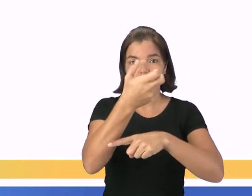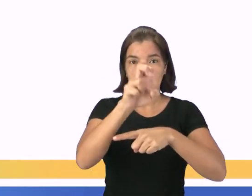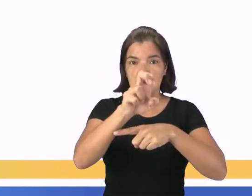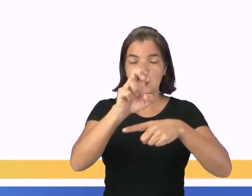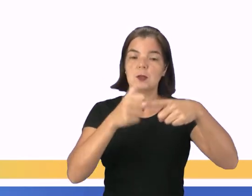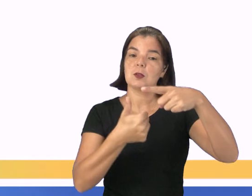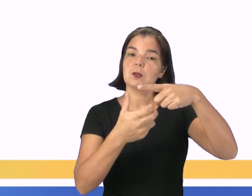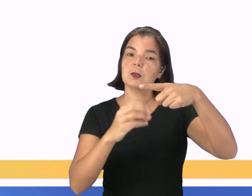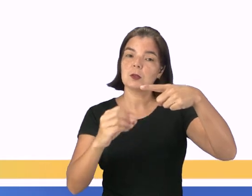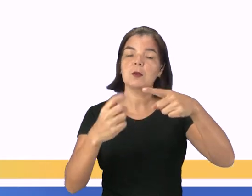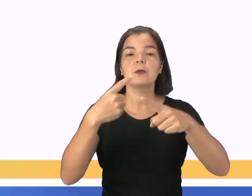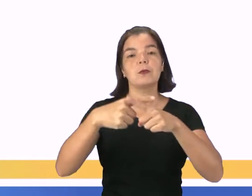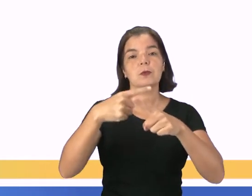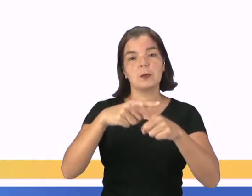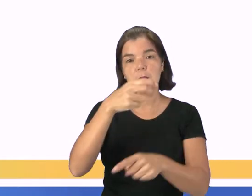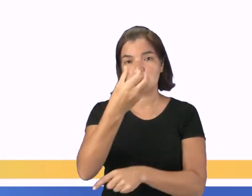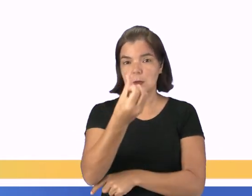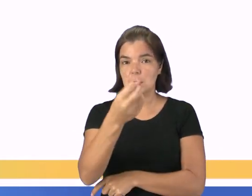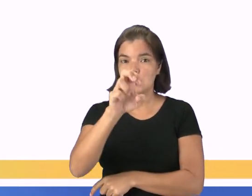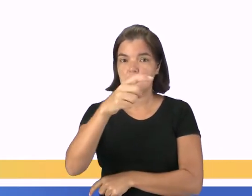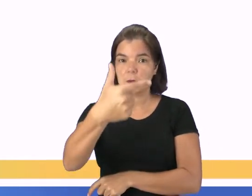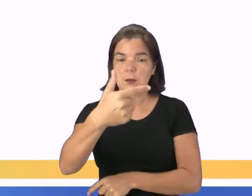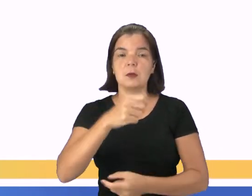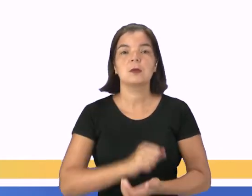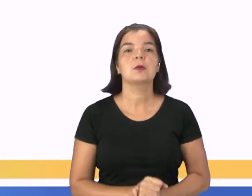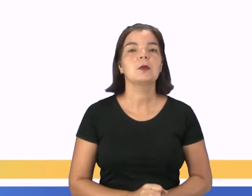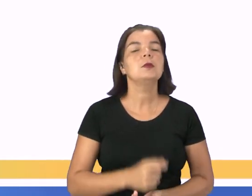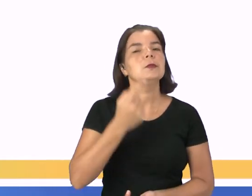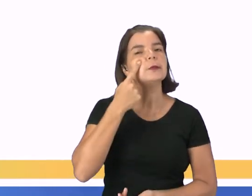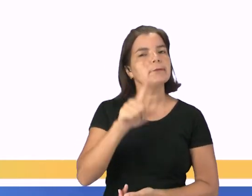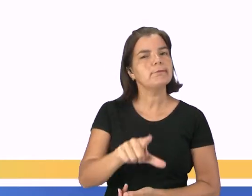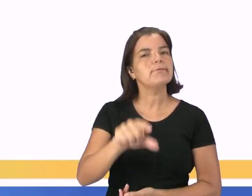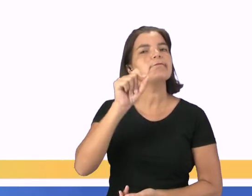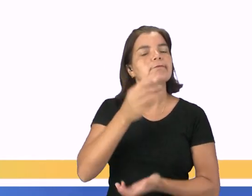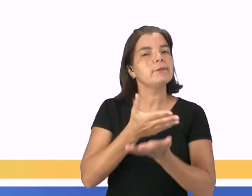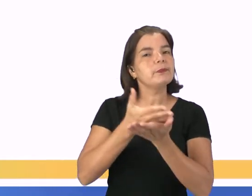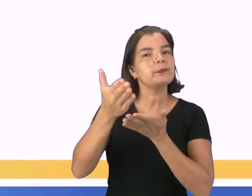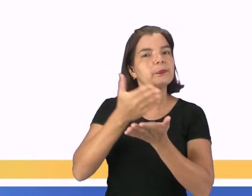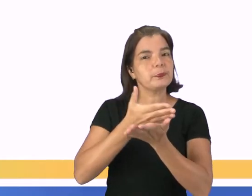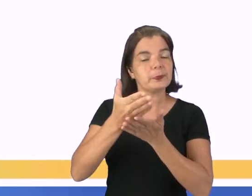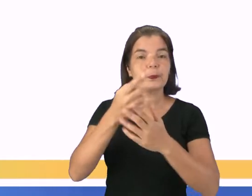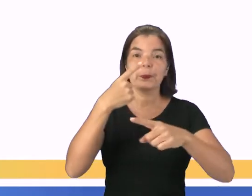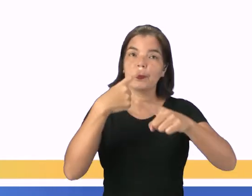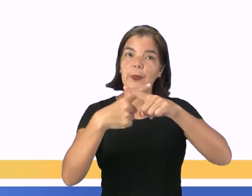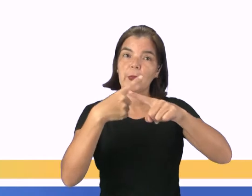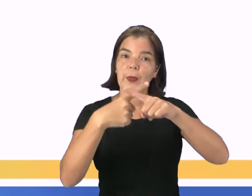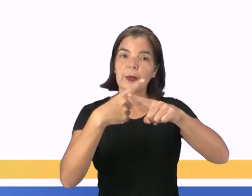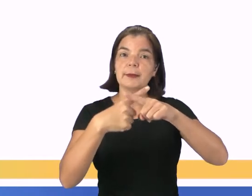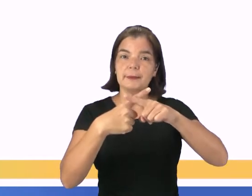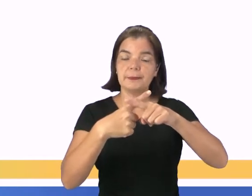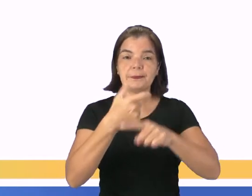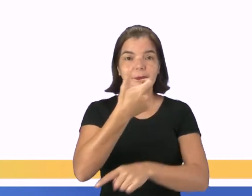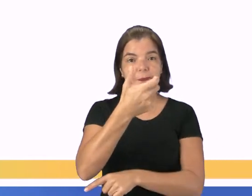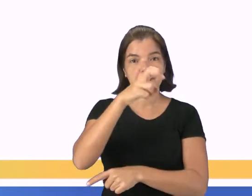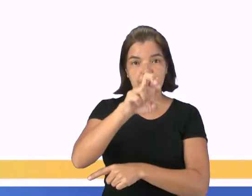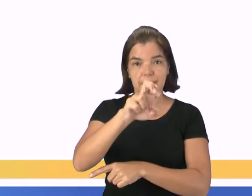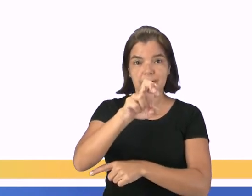vezes 652. Então, optei aqui inicialmente por multiplicar 15